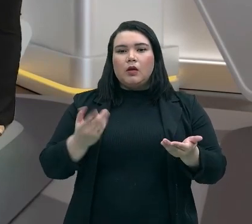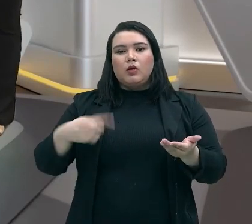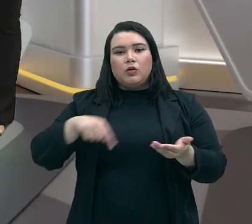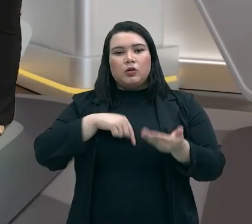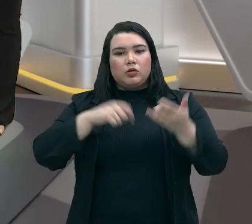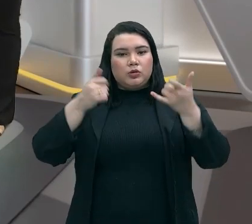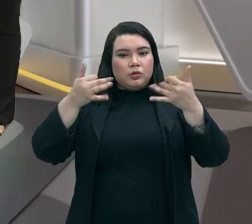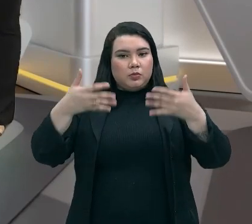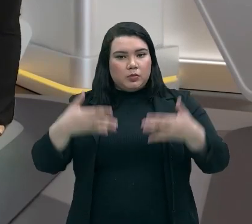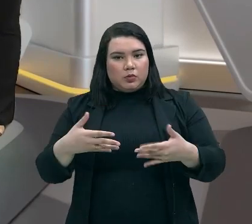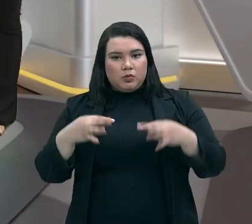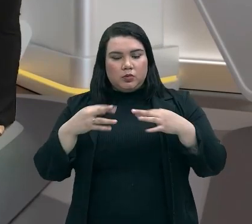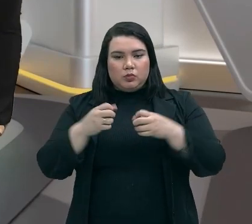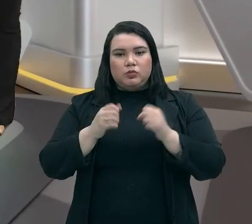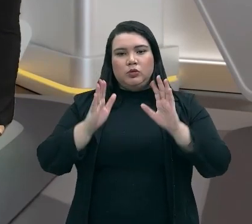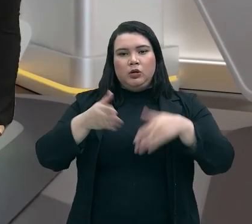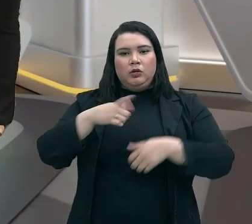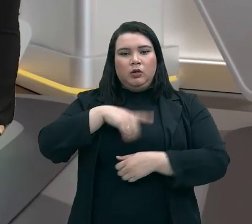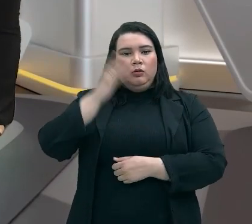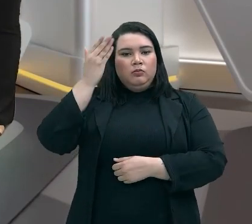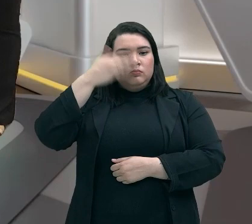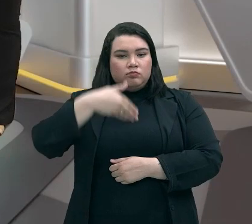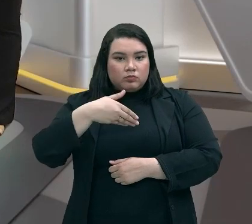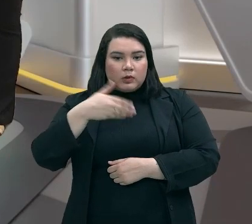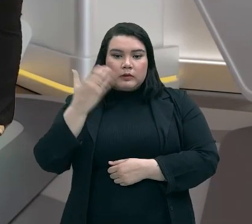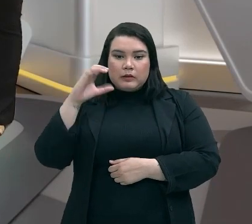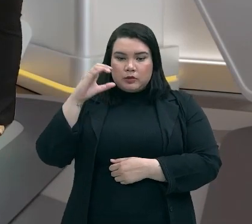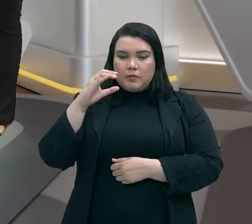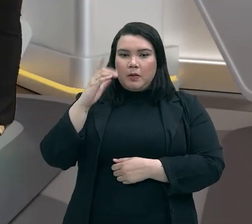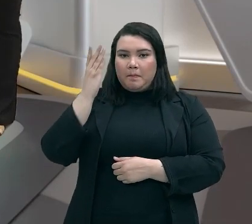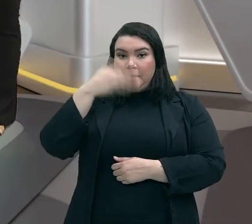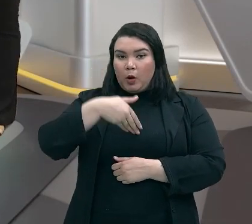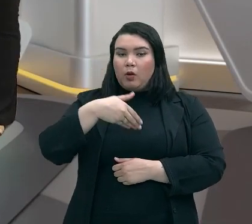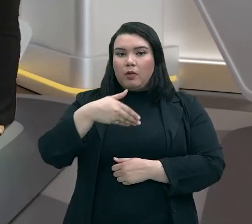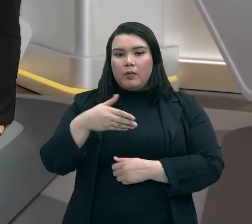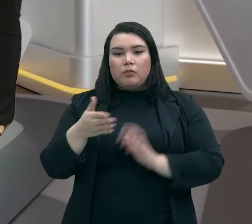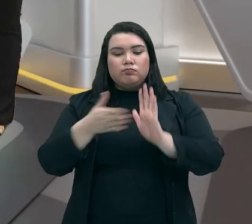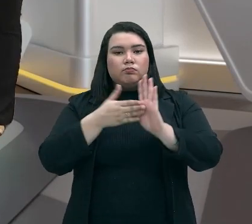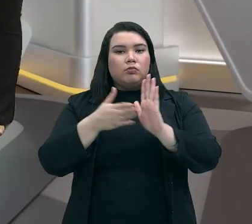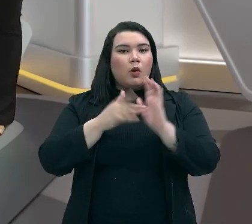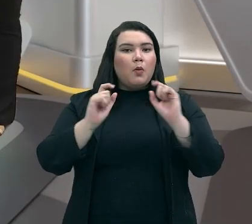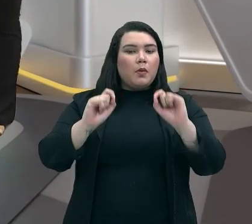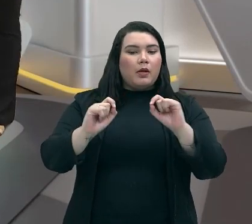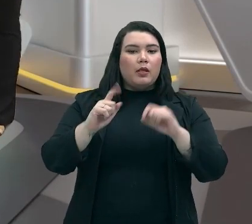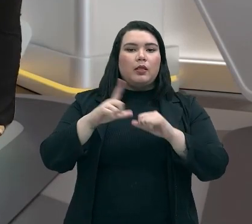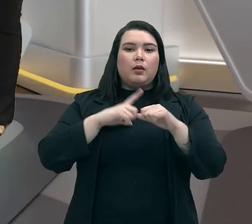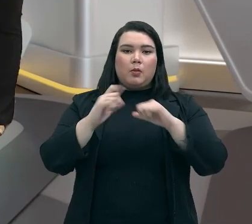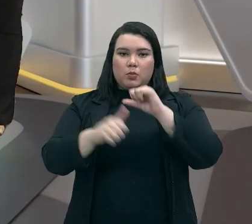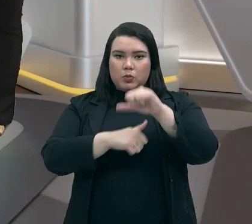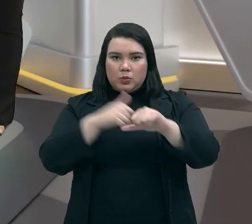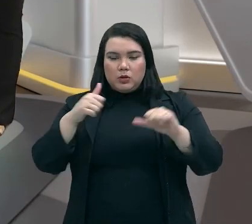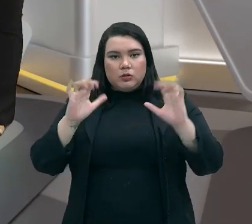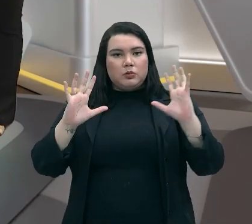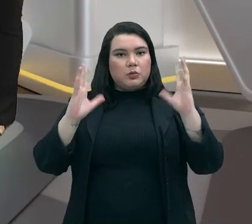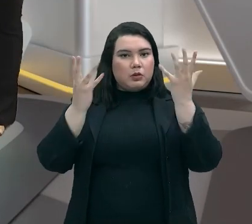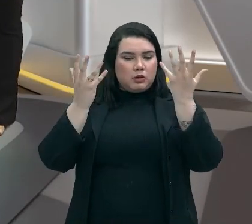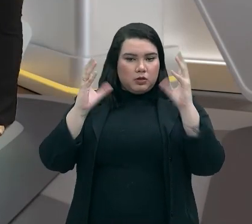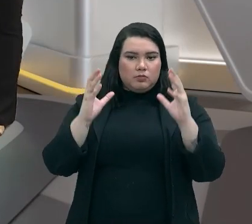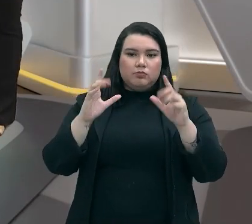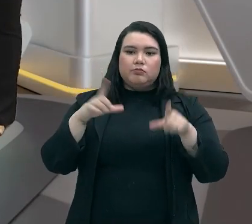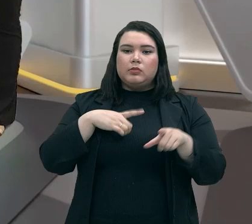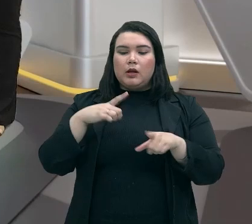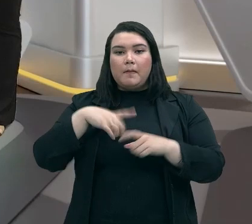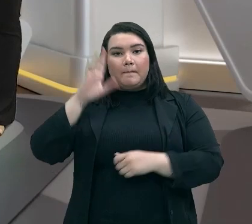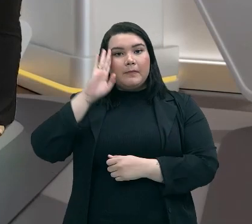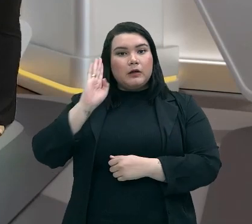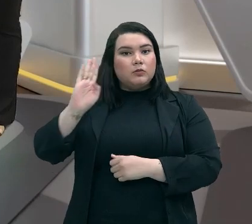foi comprovado cientificamente que existe uma mudança no clima e que isso está afetando, sim, principalmente